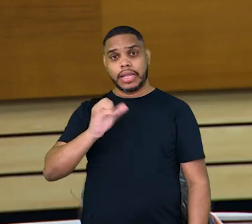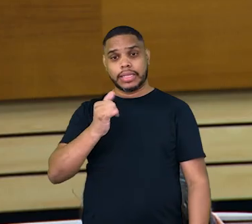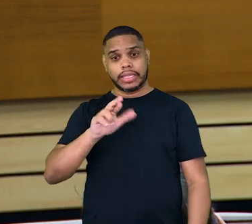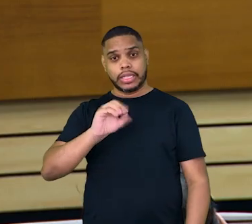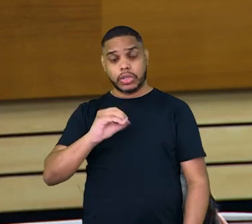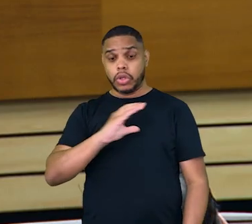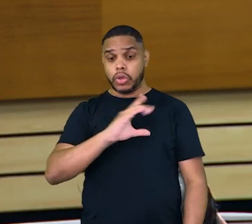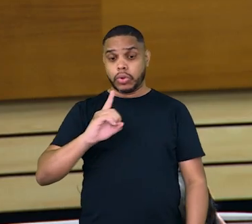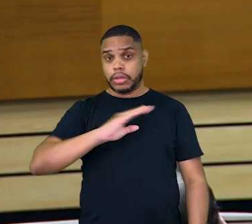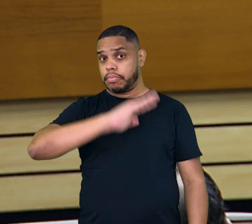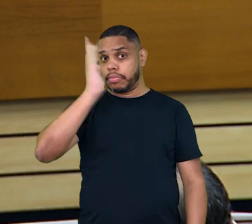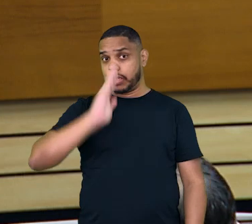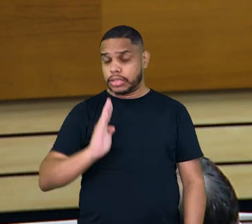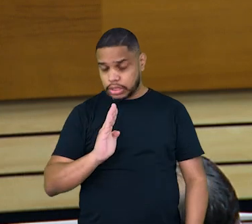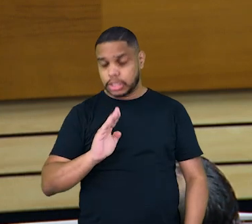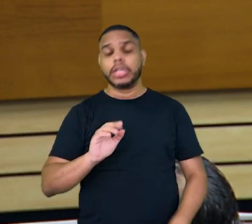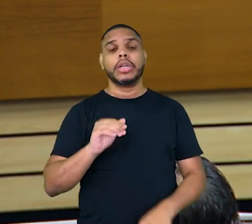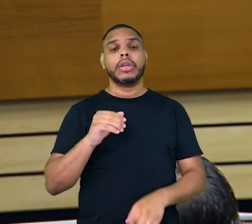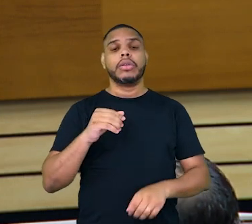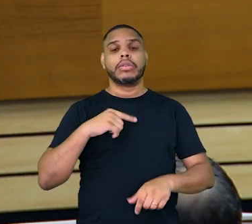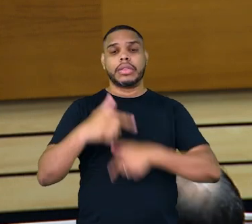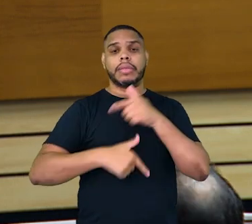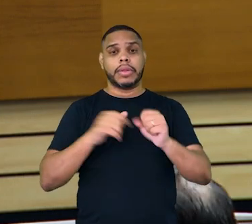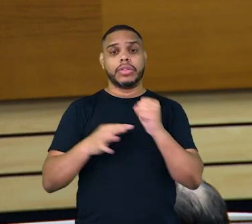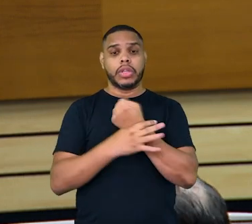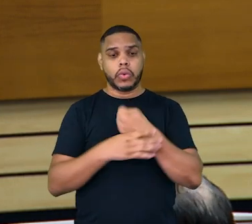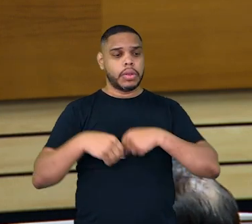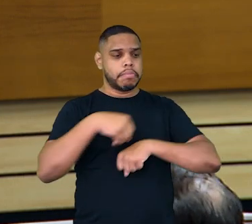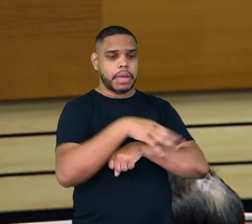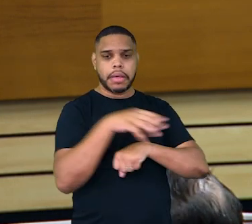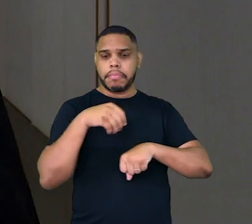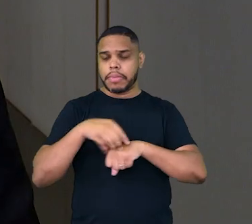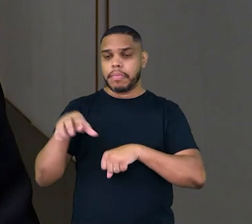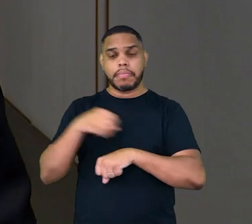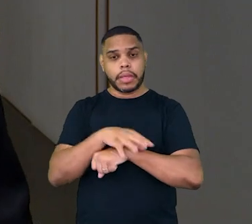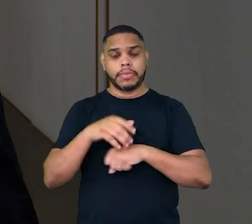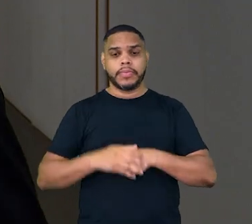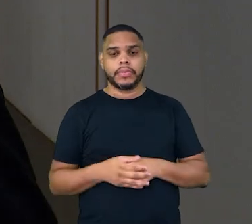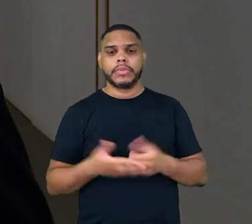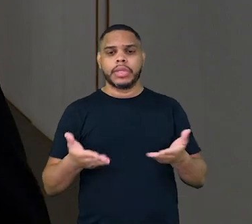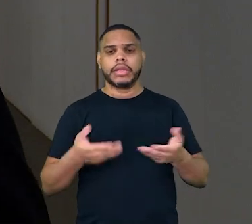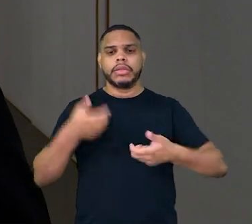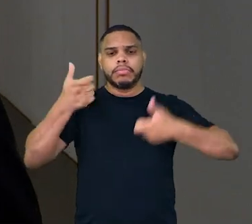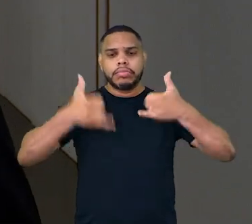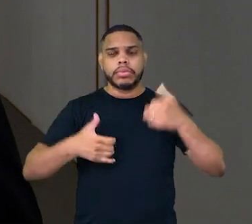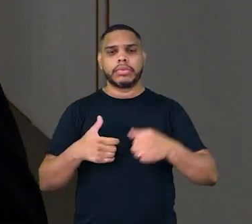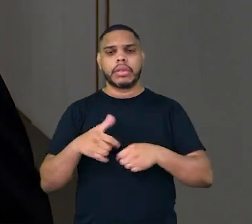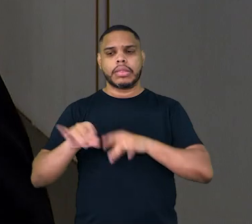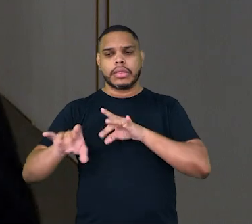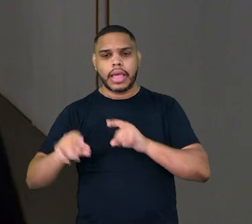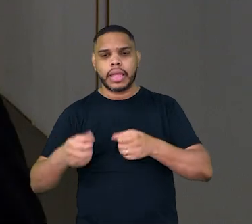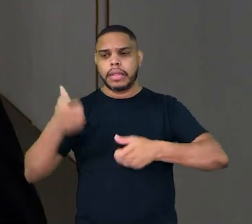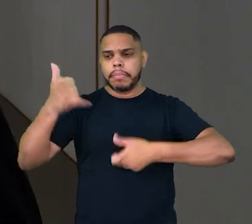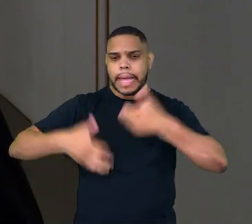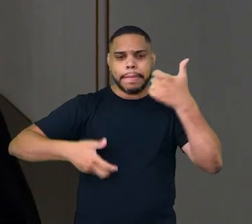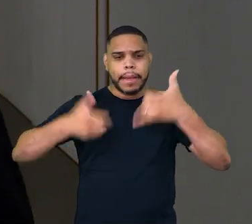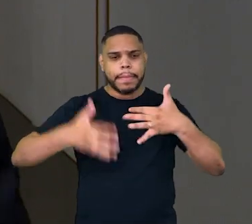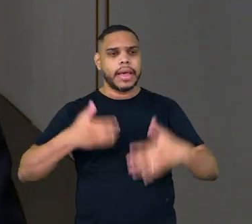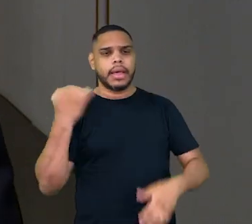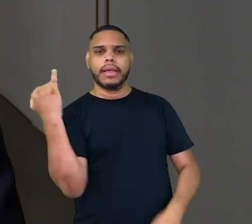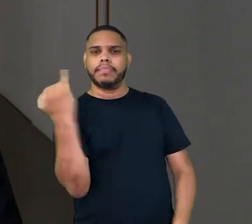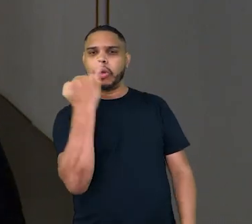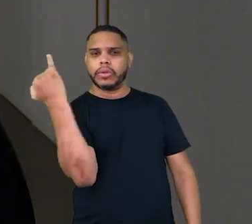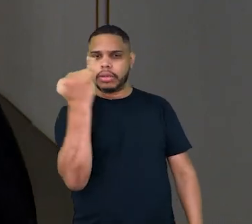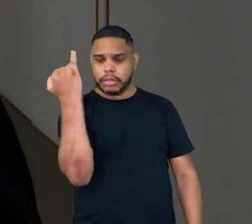Balazeiro, coordenador nacional do programa Trabalho Seguro, mediou o debate. Foram trazidos aqui argumentos técnicos muito importantes,